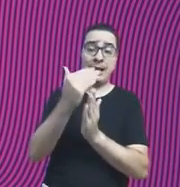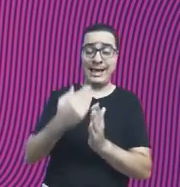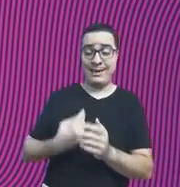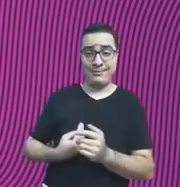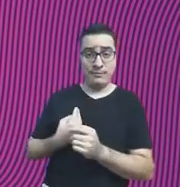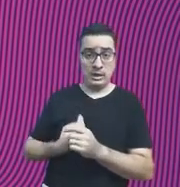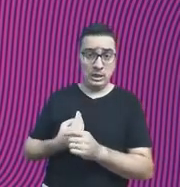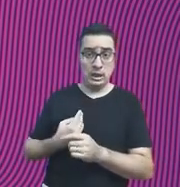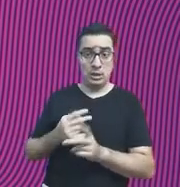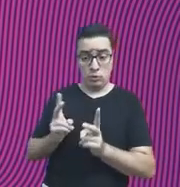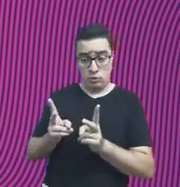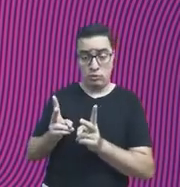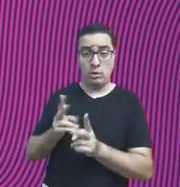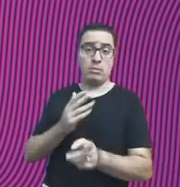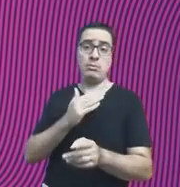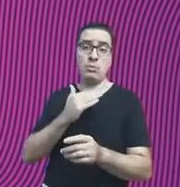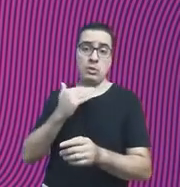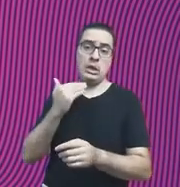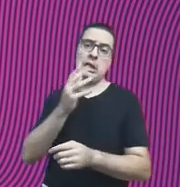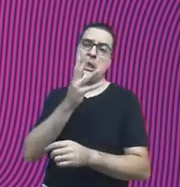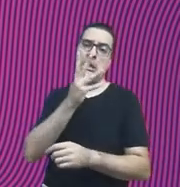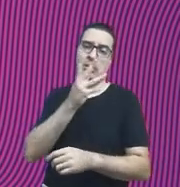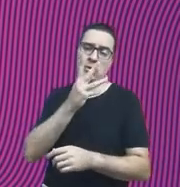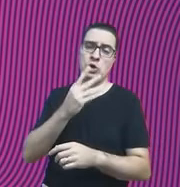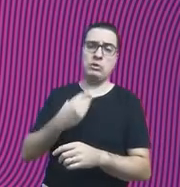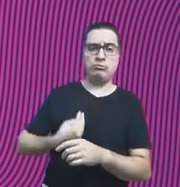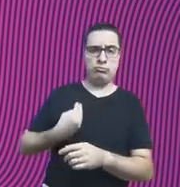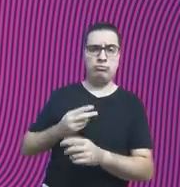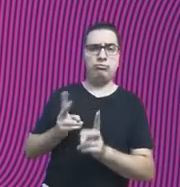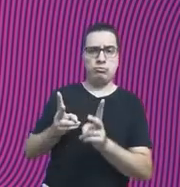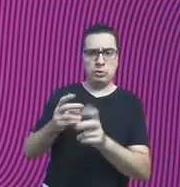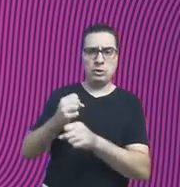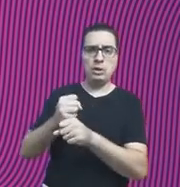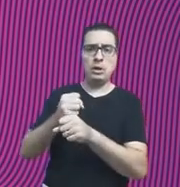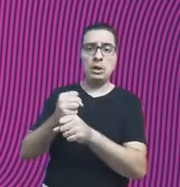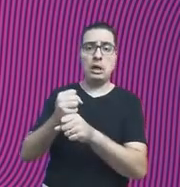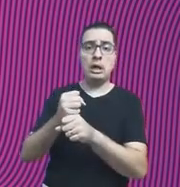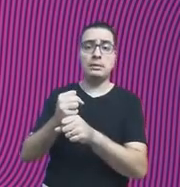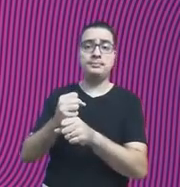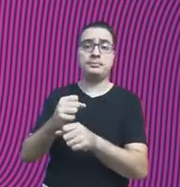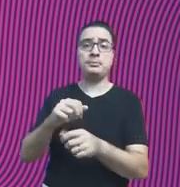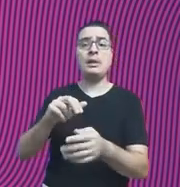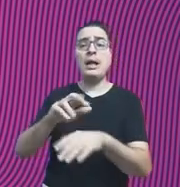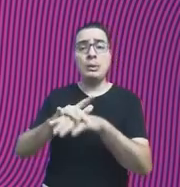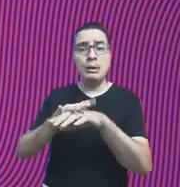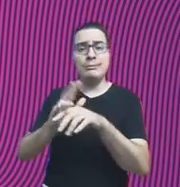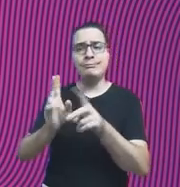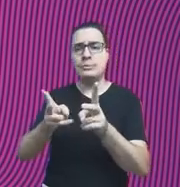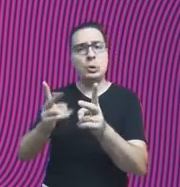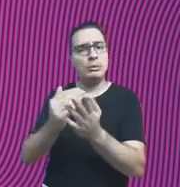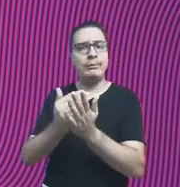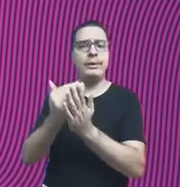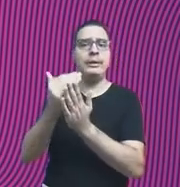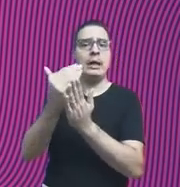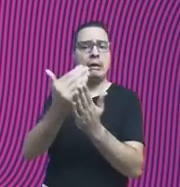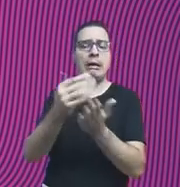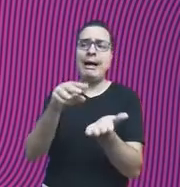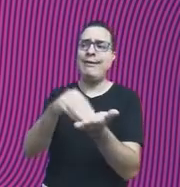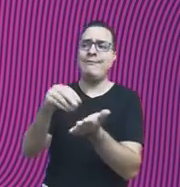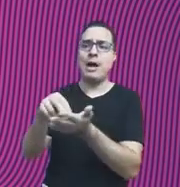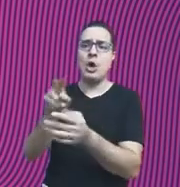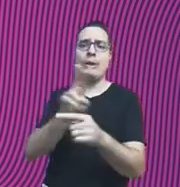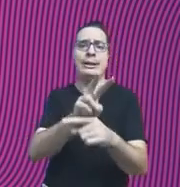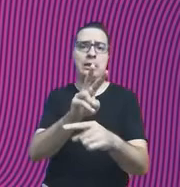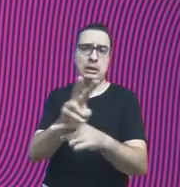também cresce a morbidade, também cresce a insuficiência dos sistemas médicos. de atender isso. Eu vou dar um exemplo